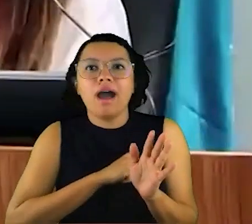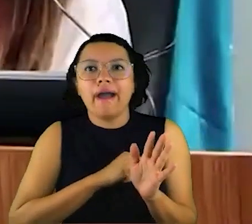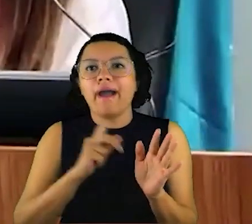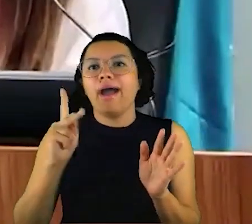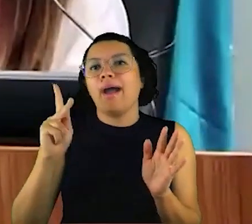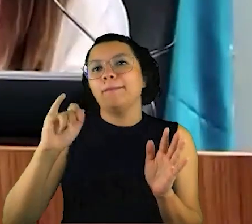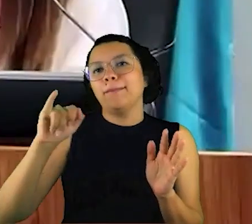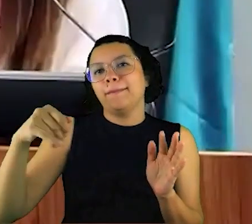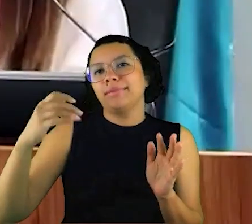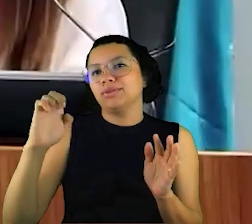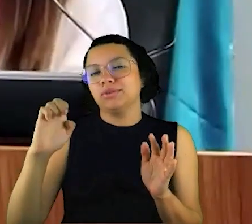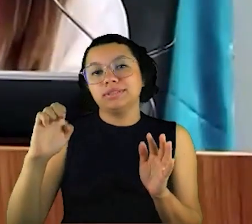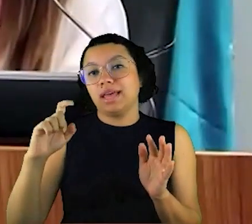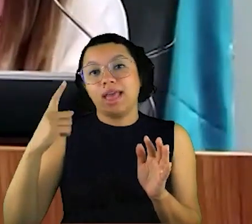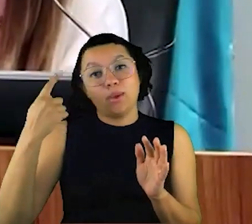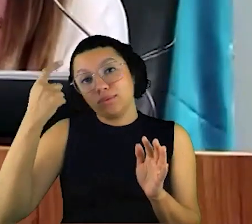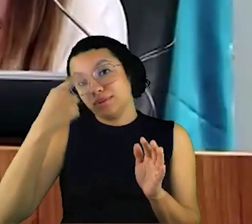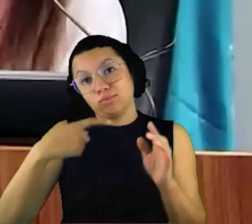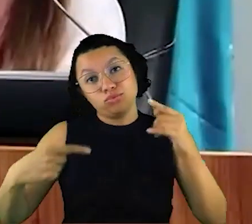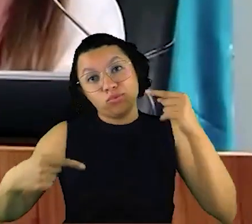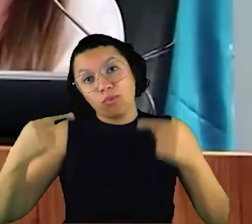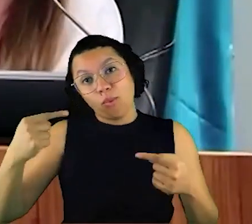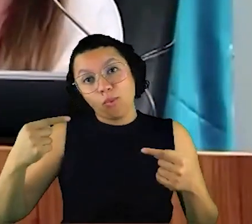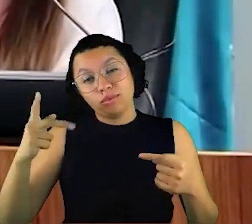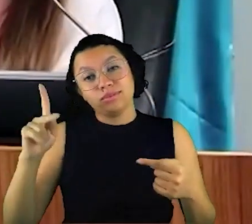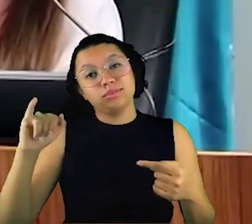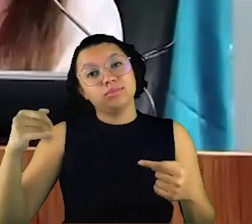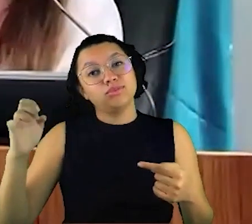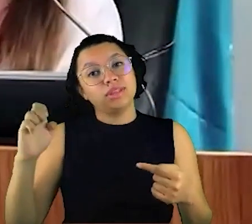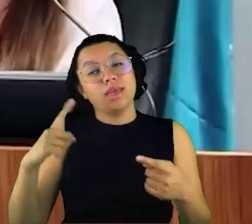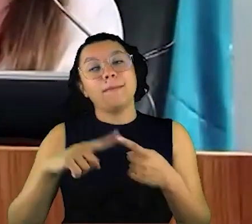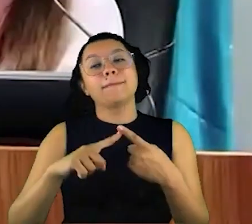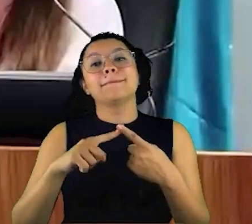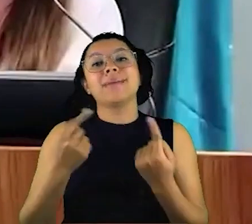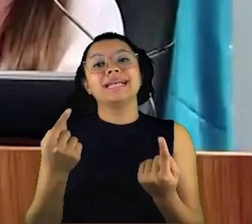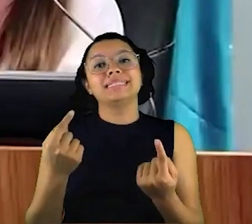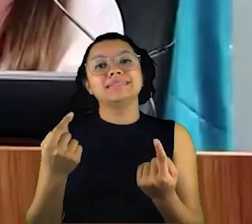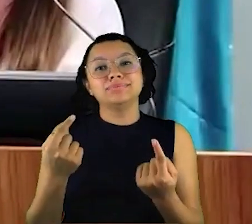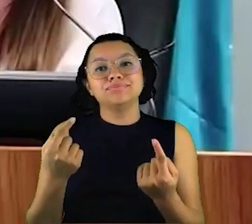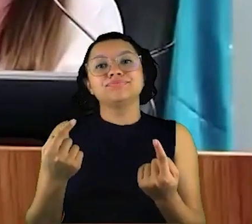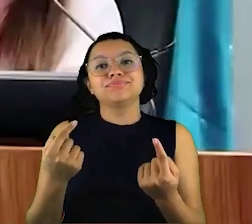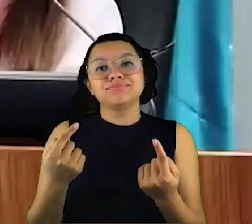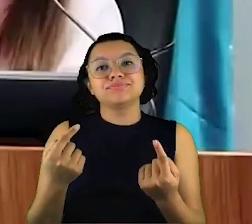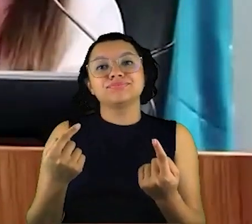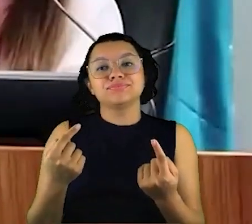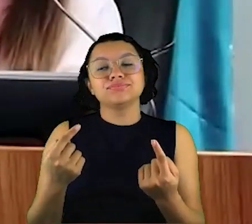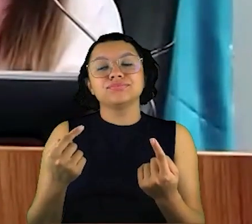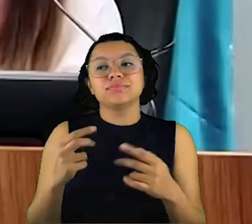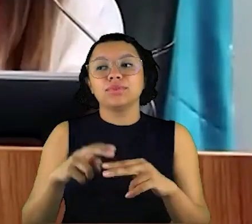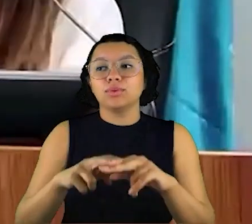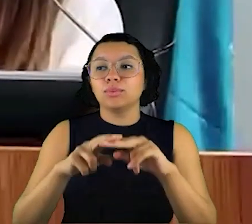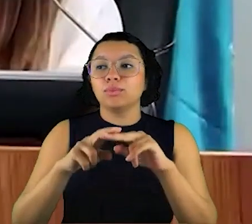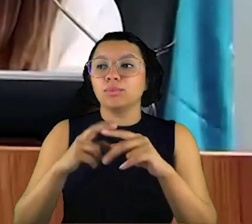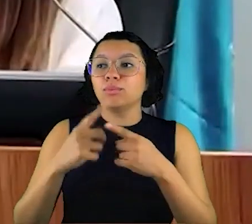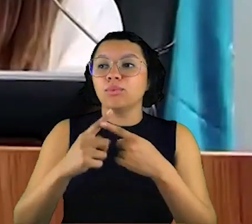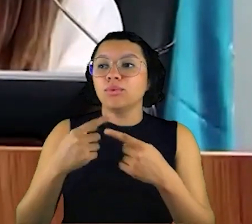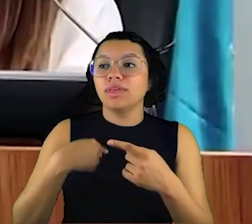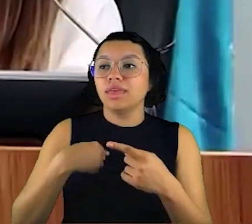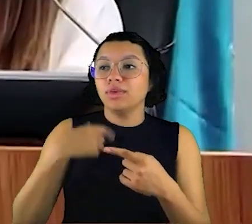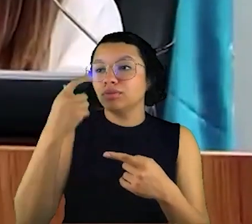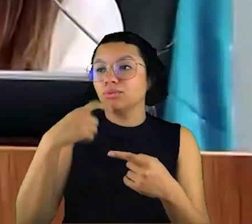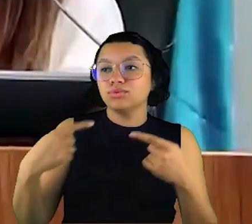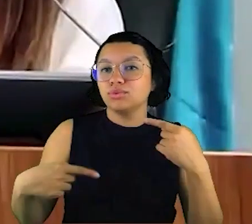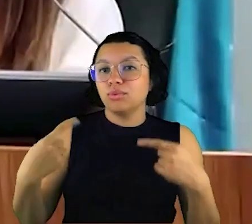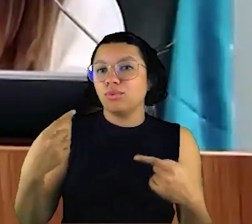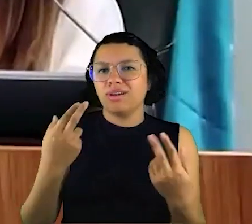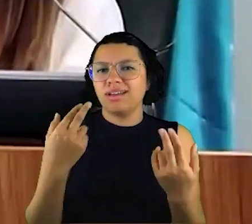PJE, eu amo o PJE, eu não sou contra o PJE, mas justamente por não ser contra,